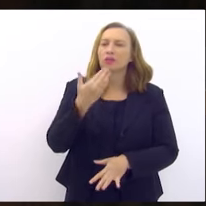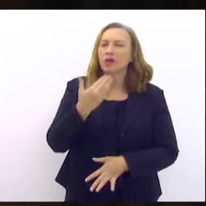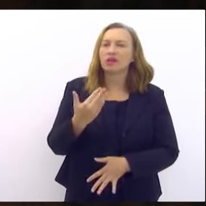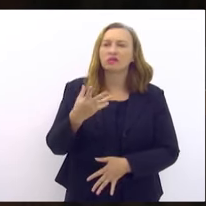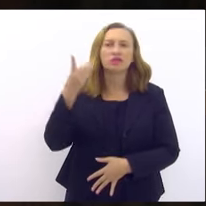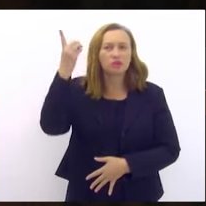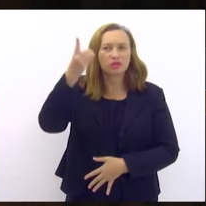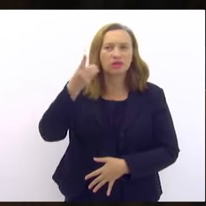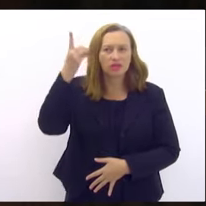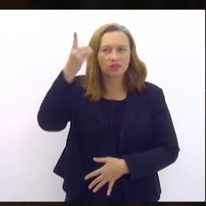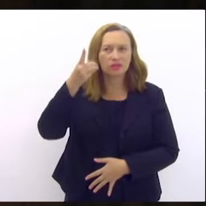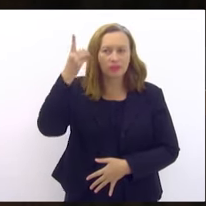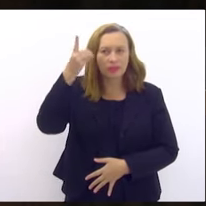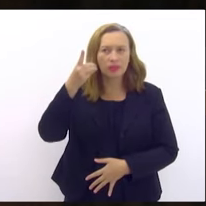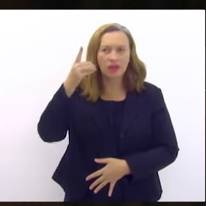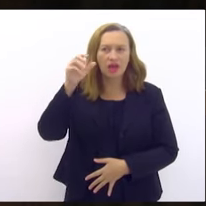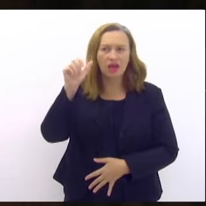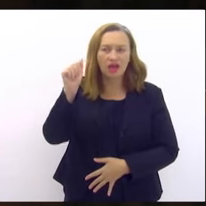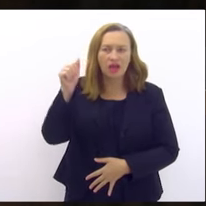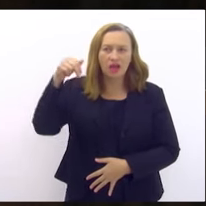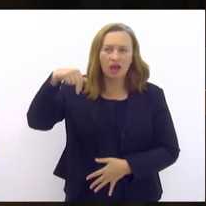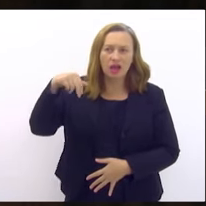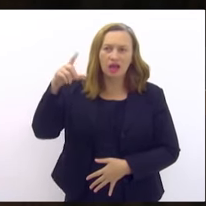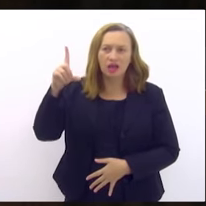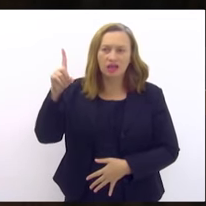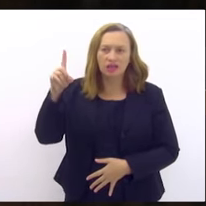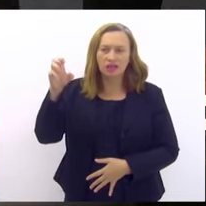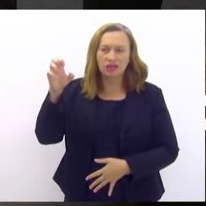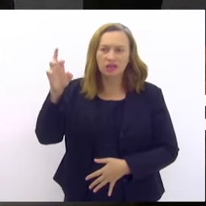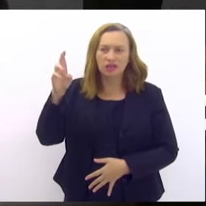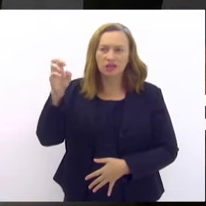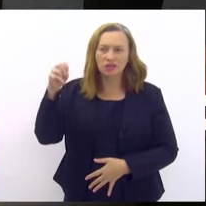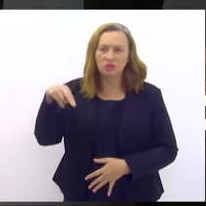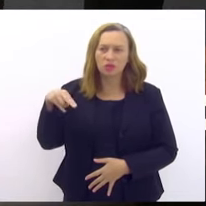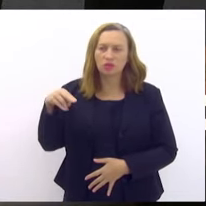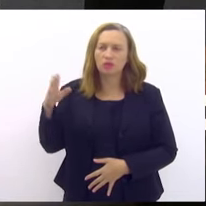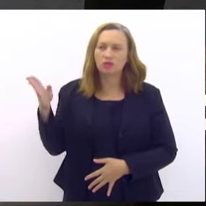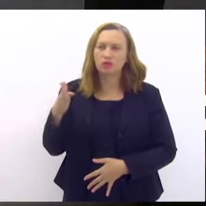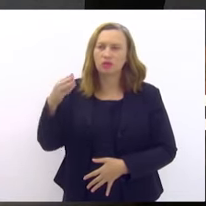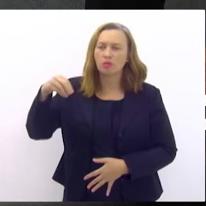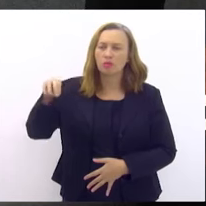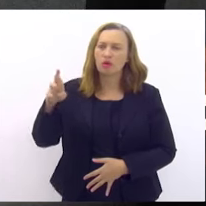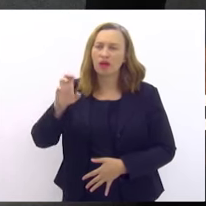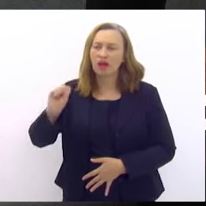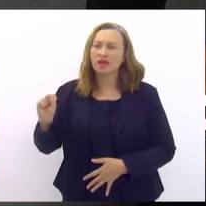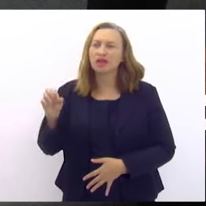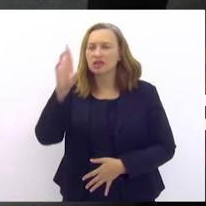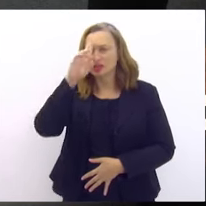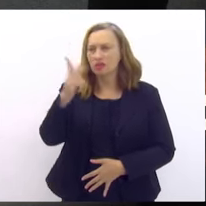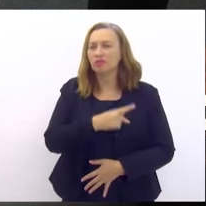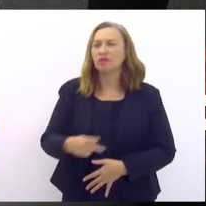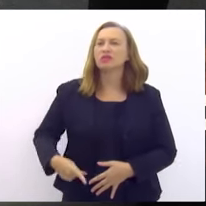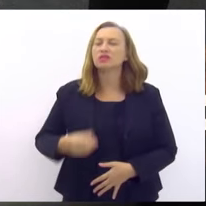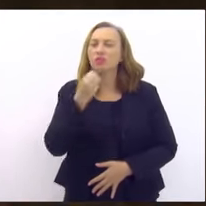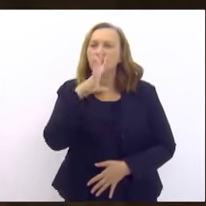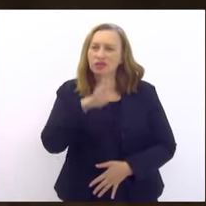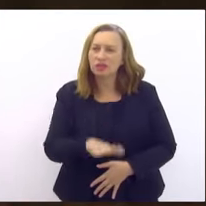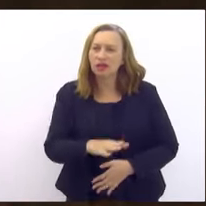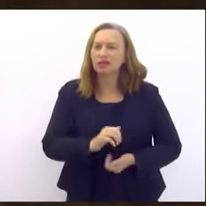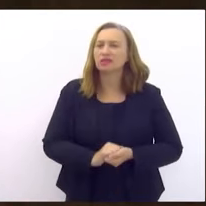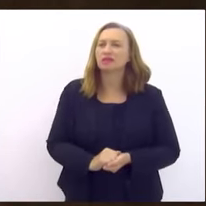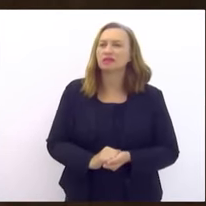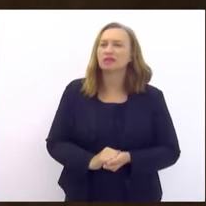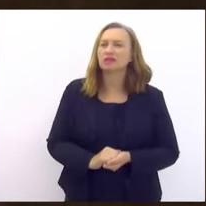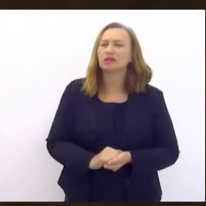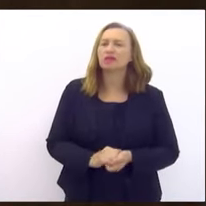Deputado anon de Moraes senhora Presidente Boa tarde e